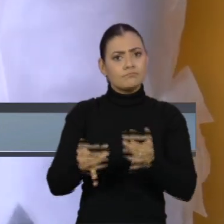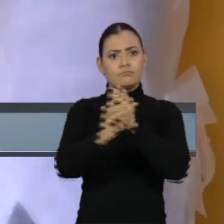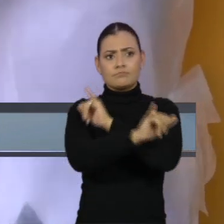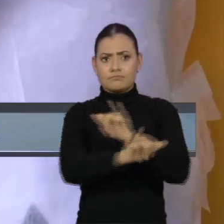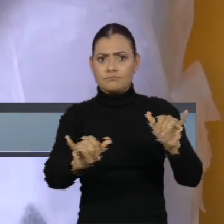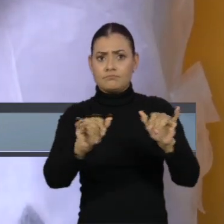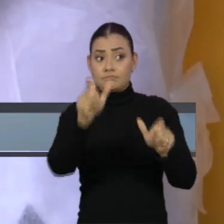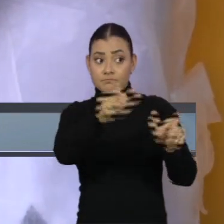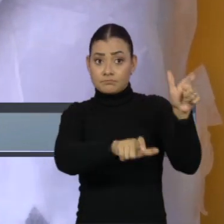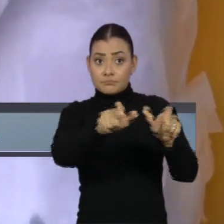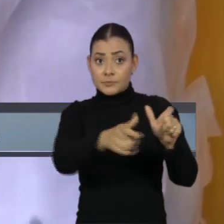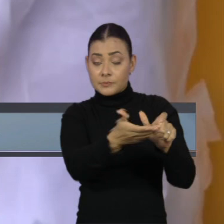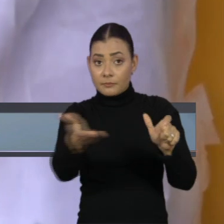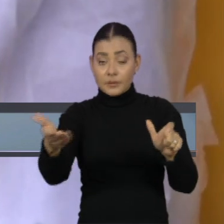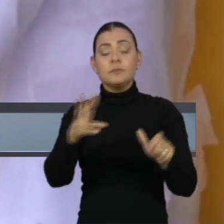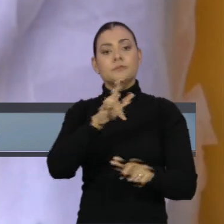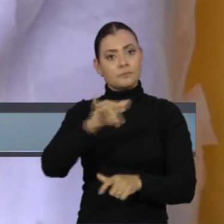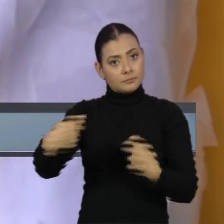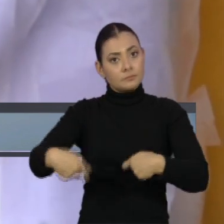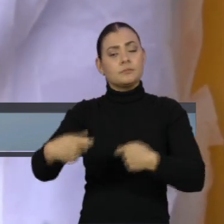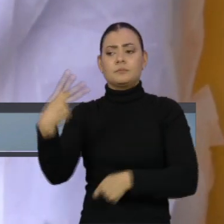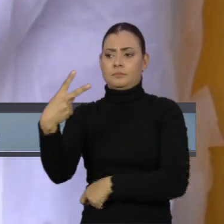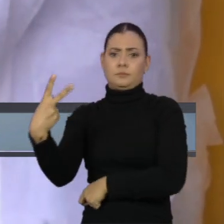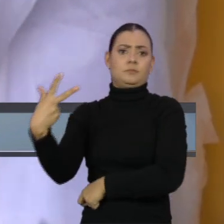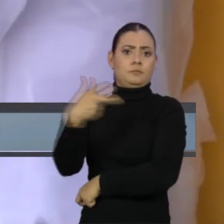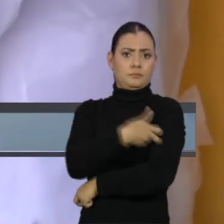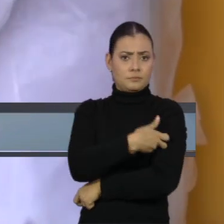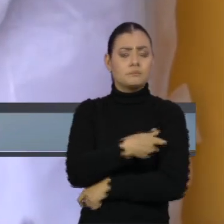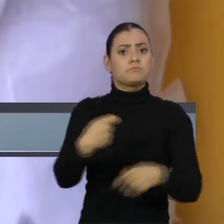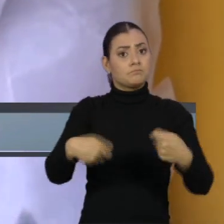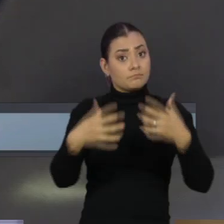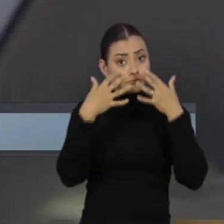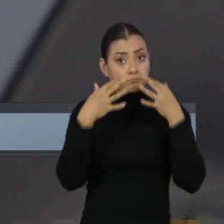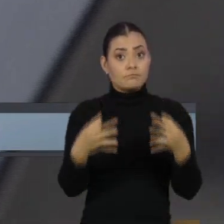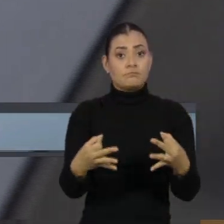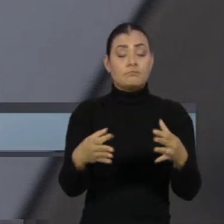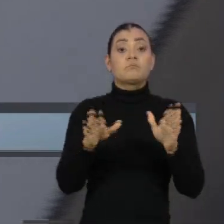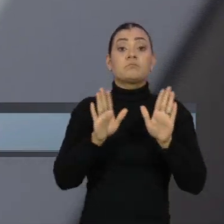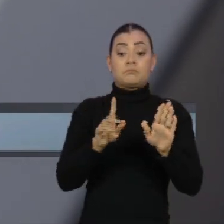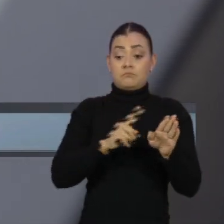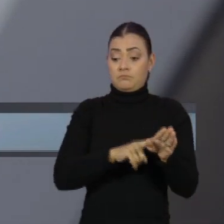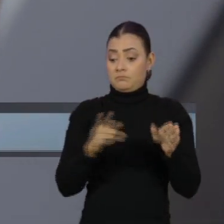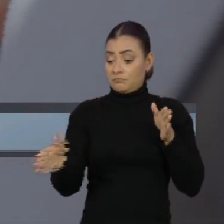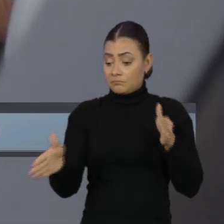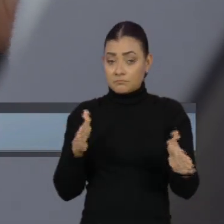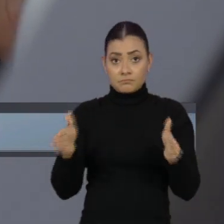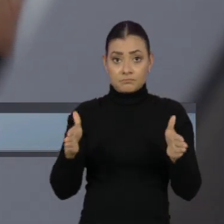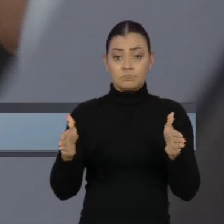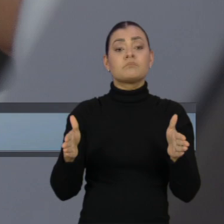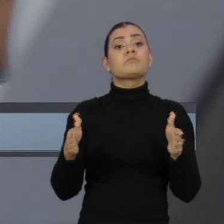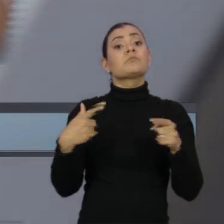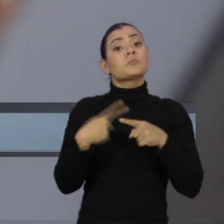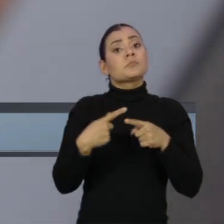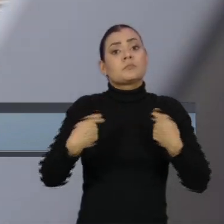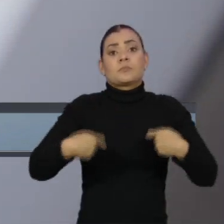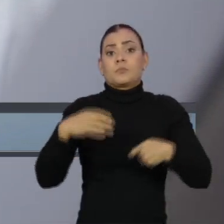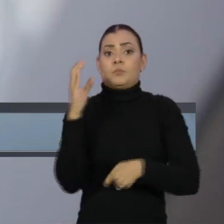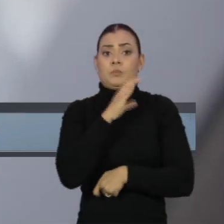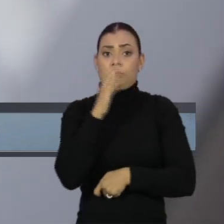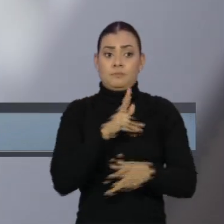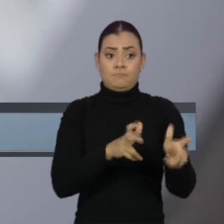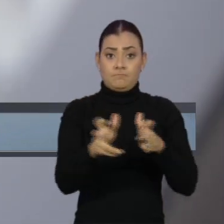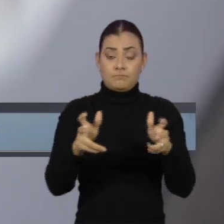a reforçar que as pessoas devem sim tomar a dose mesmo fora dos prazos assim que possível